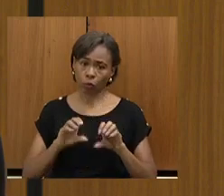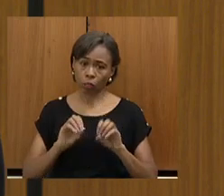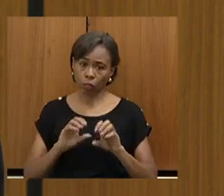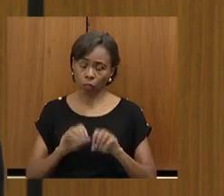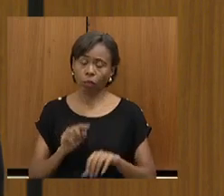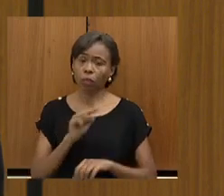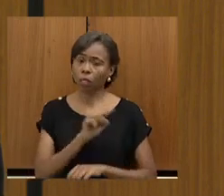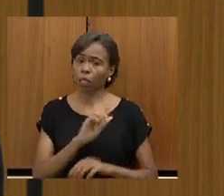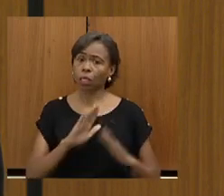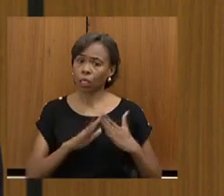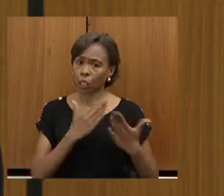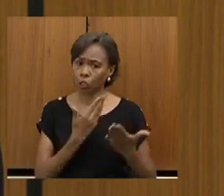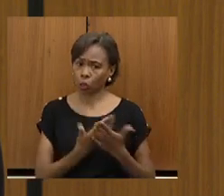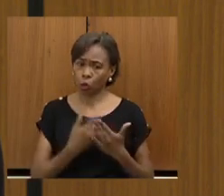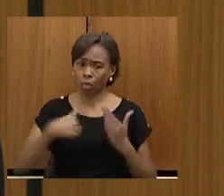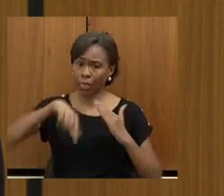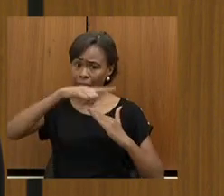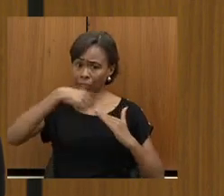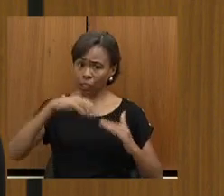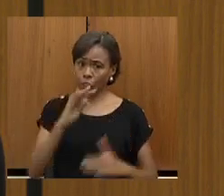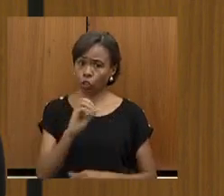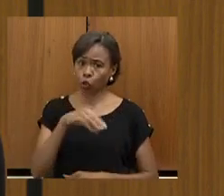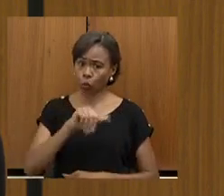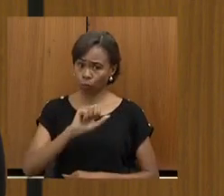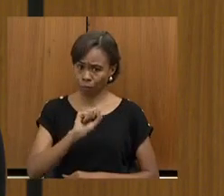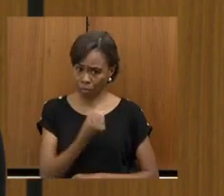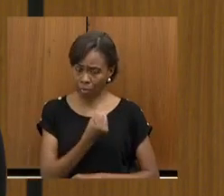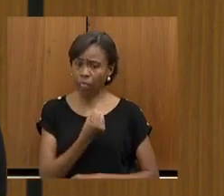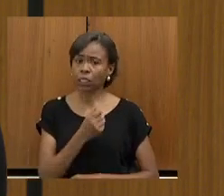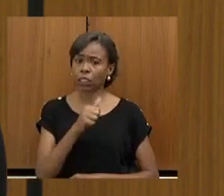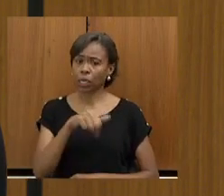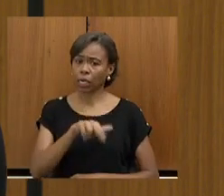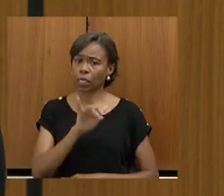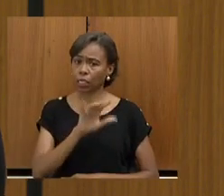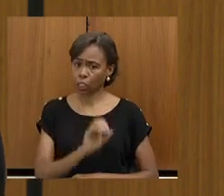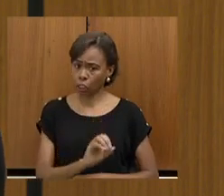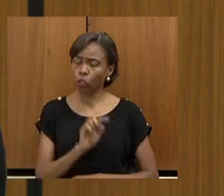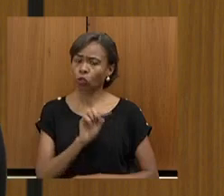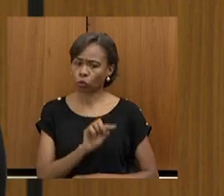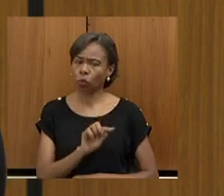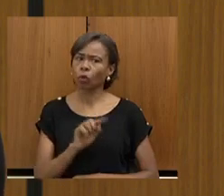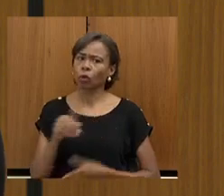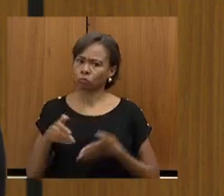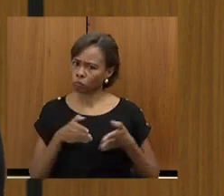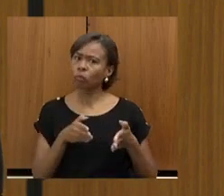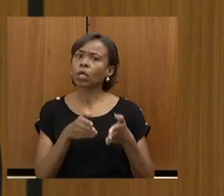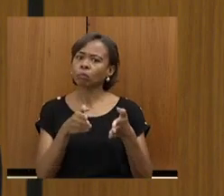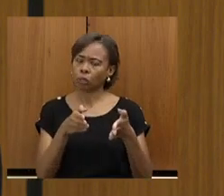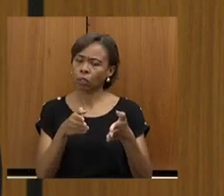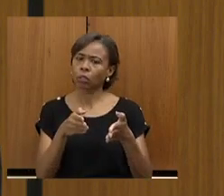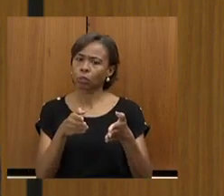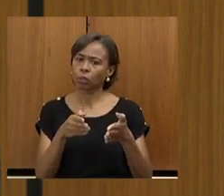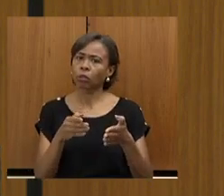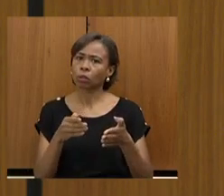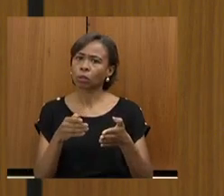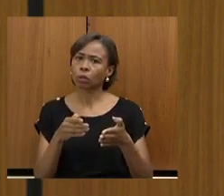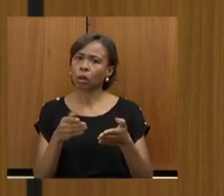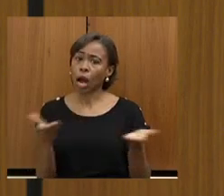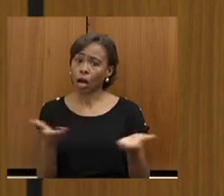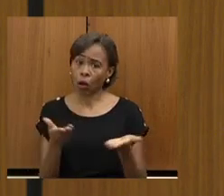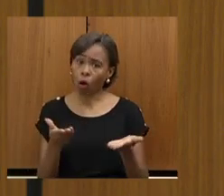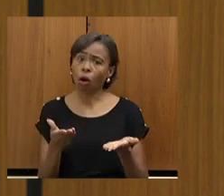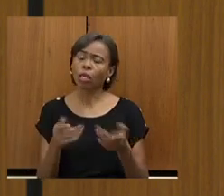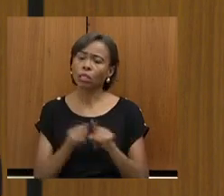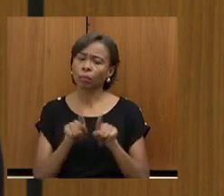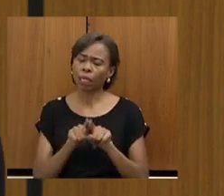Tomás de Aquino está nesse caminho, não só agora, mas há aproximadamente 70 anos.